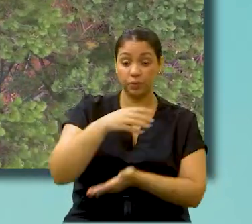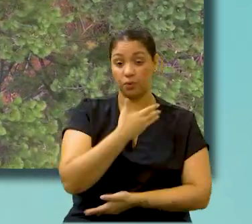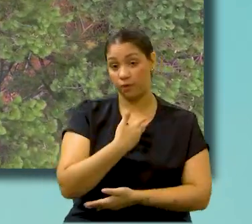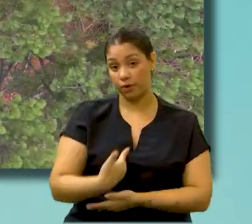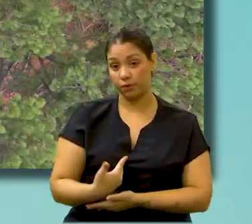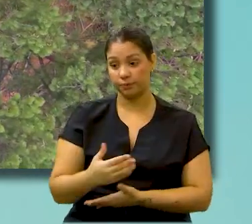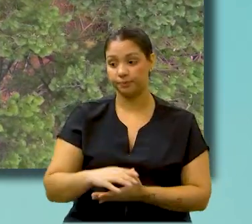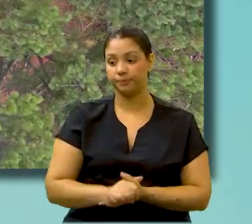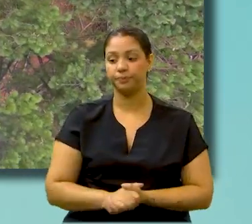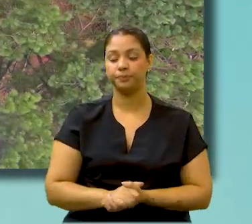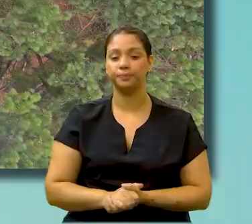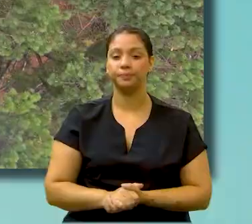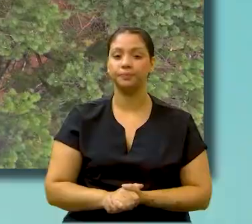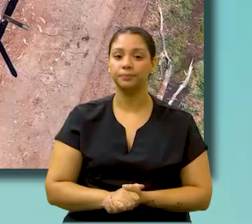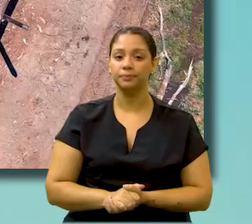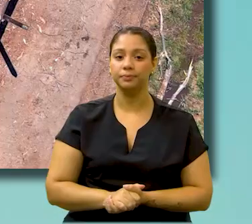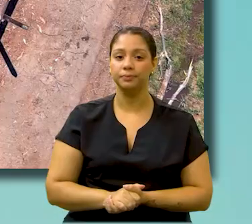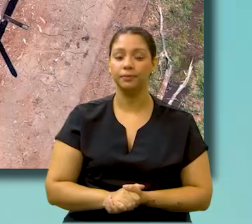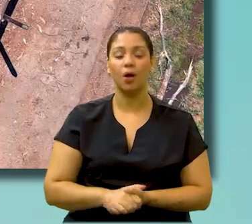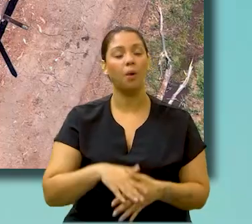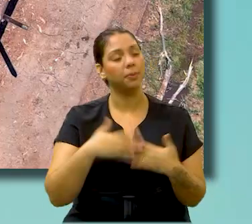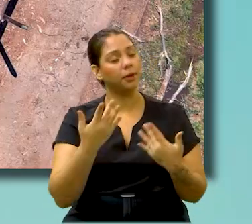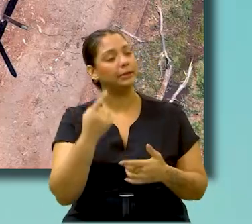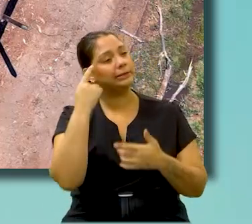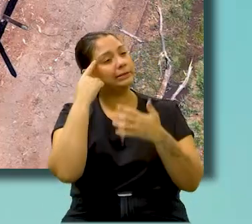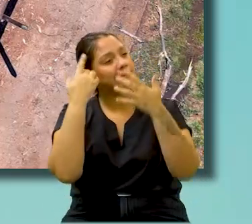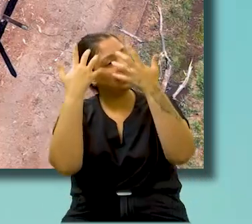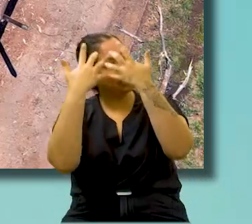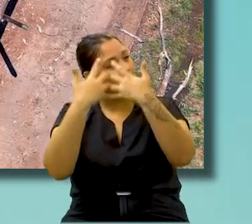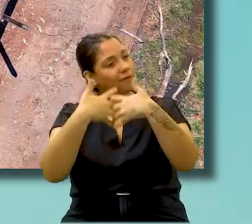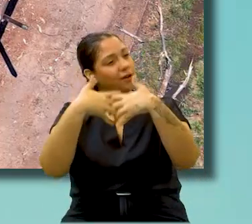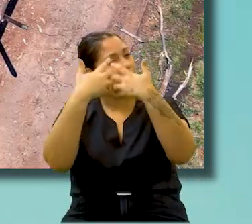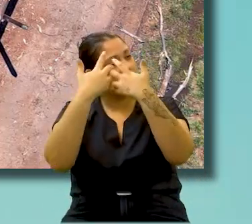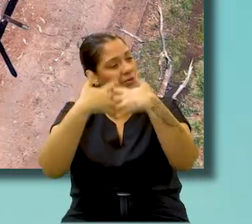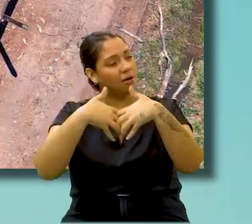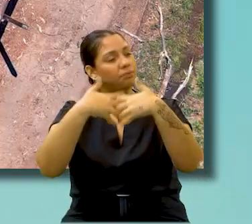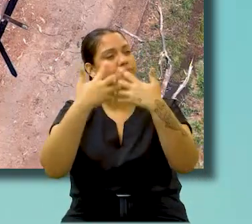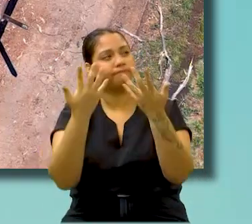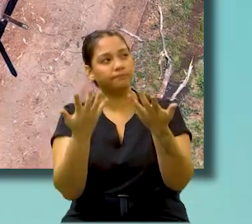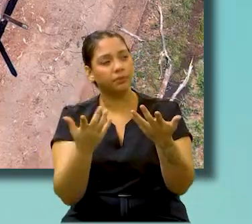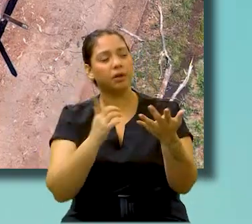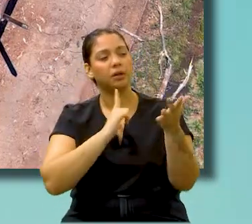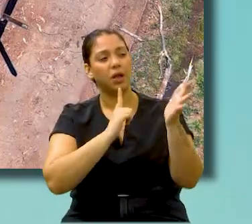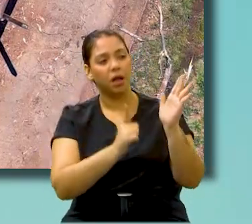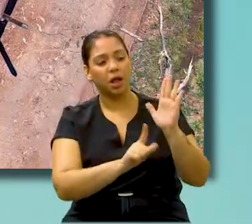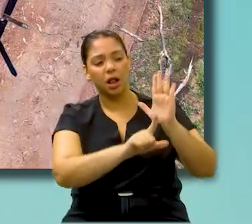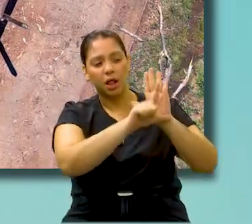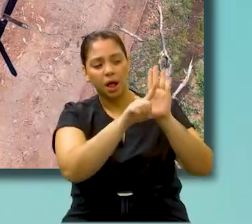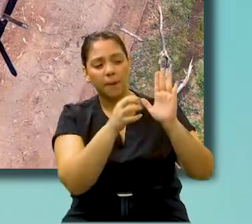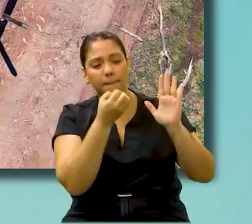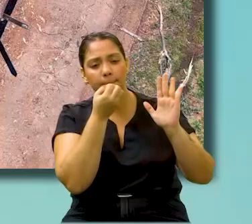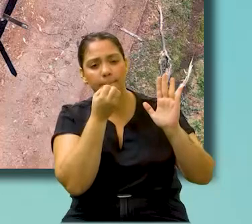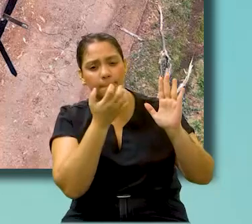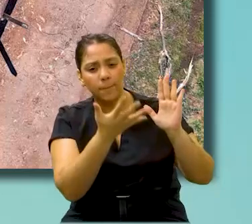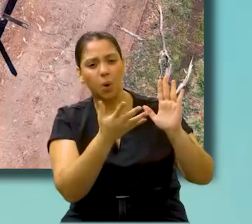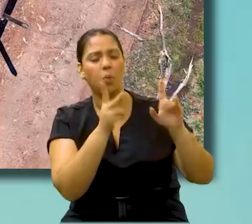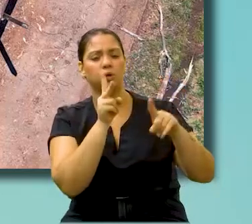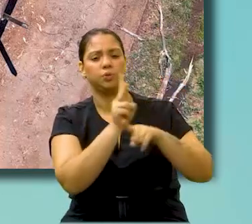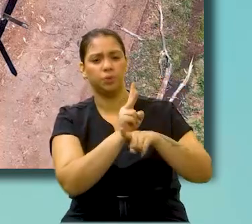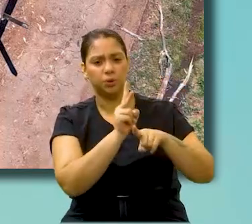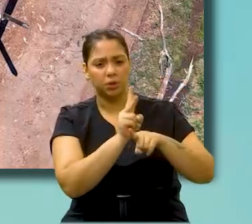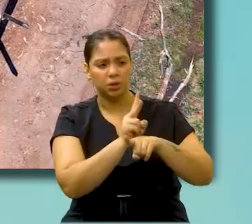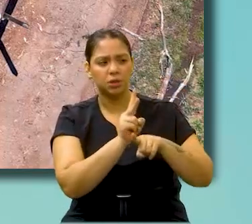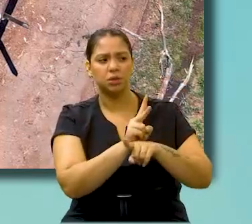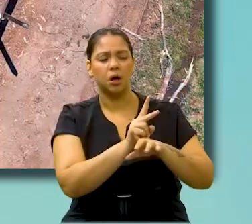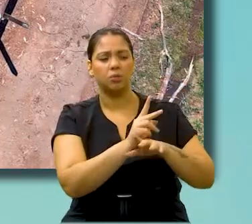do governo. Agora, fazendo um exercício de reflexão, né? Se a gente tem uma lei boa,